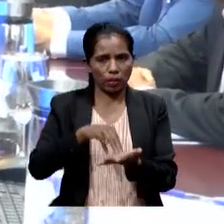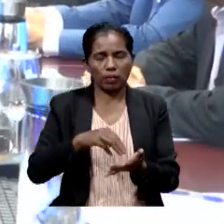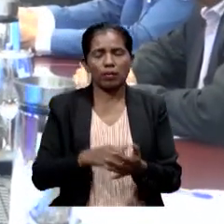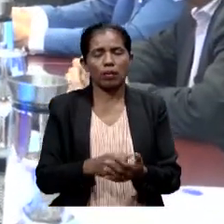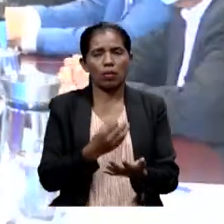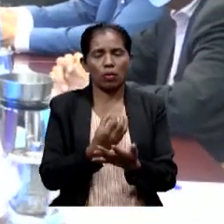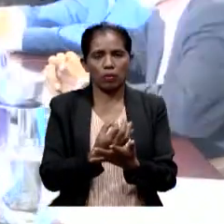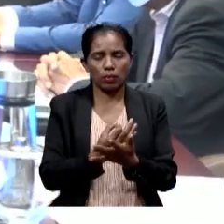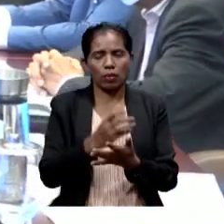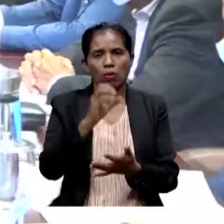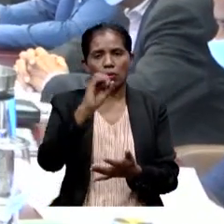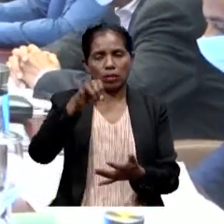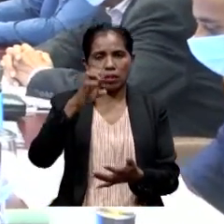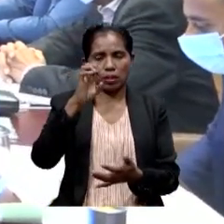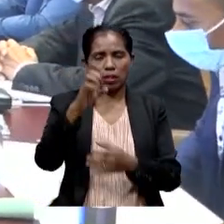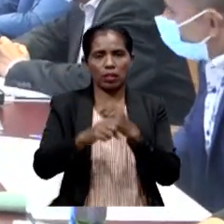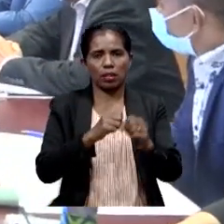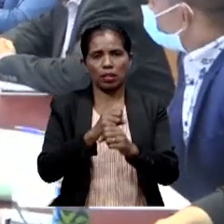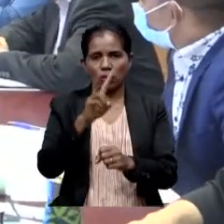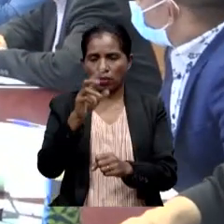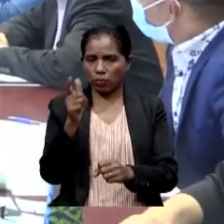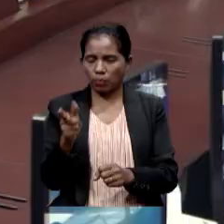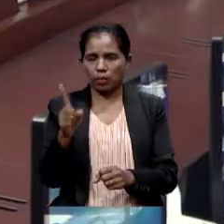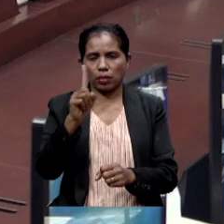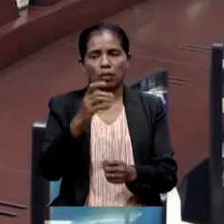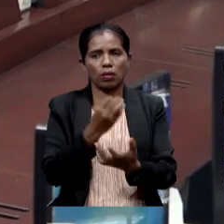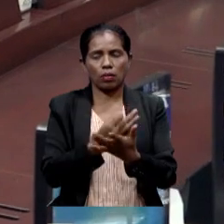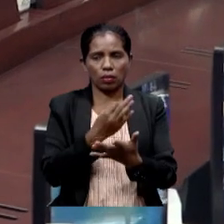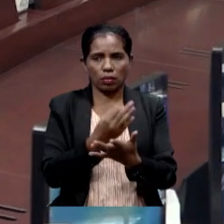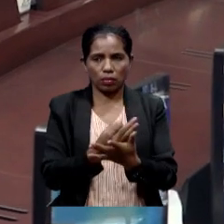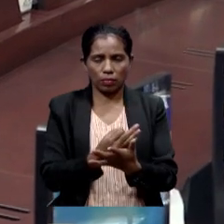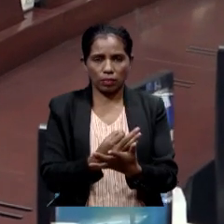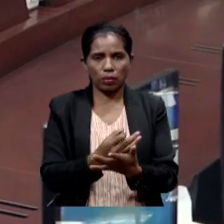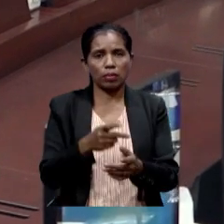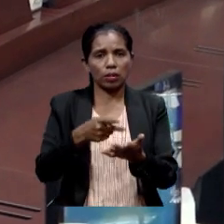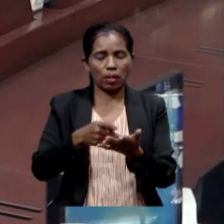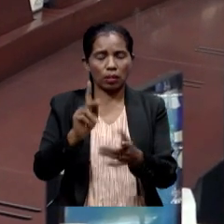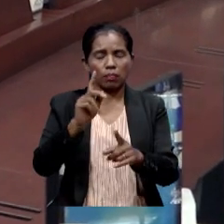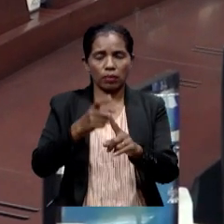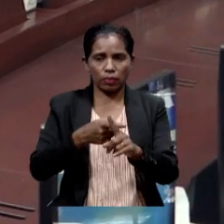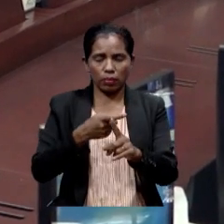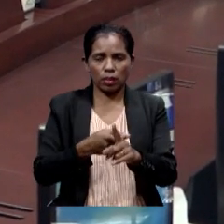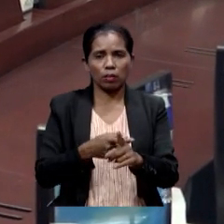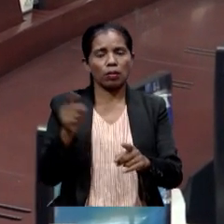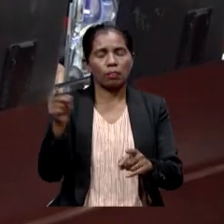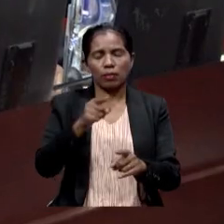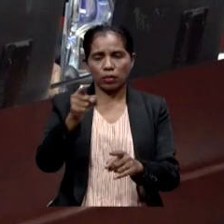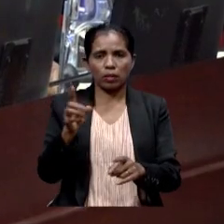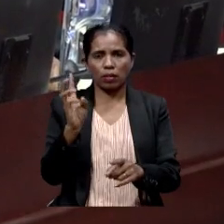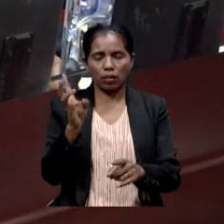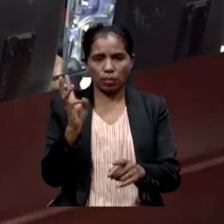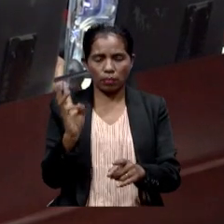geral estado tinan rion rua ronolo rasim idan, osam ba categoria salário vencimento atinge % nenolo